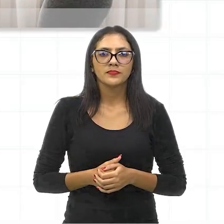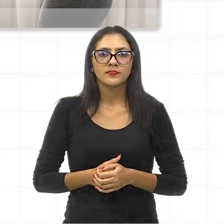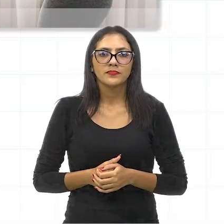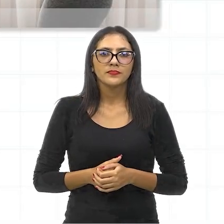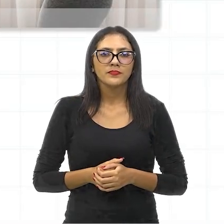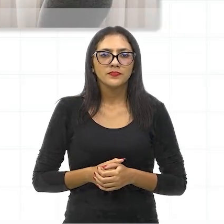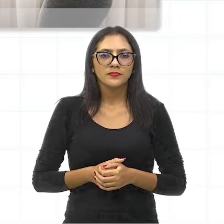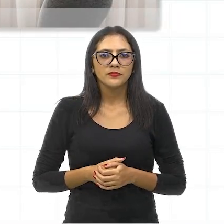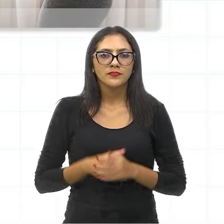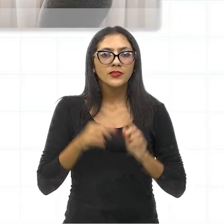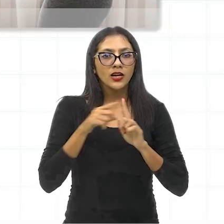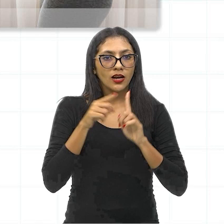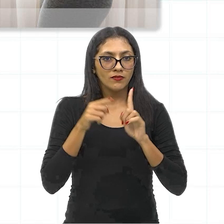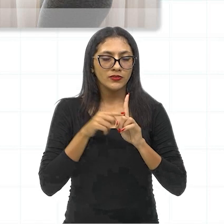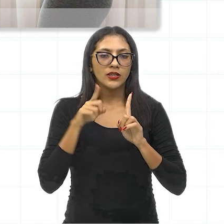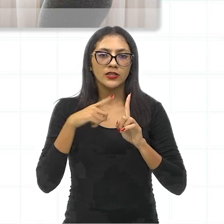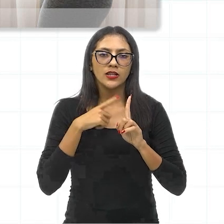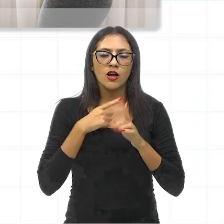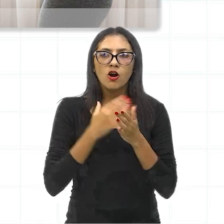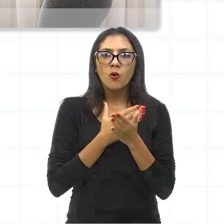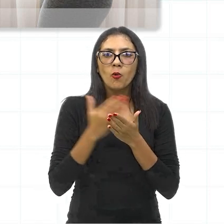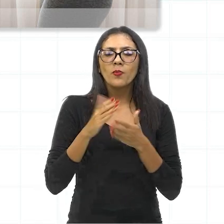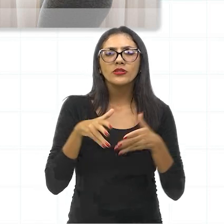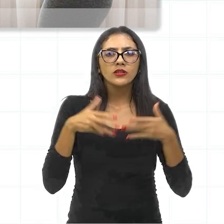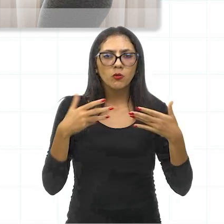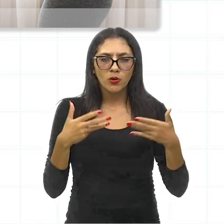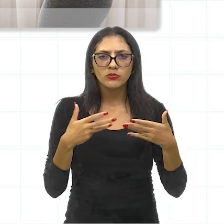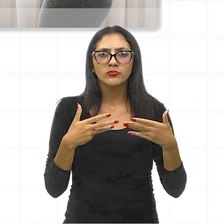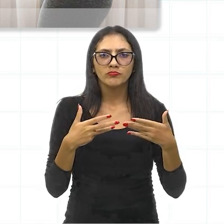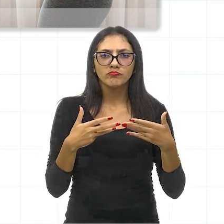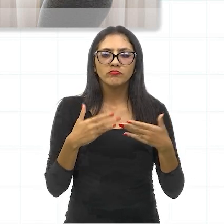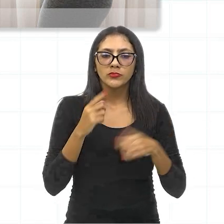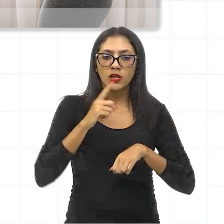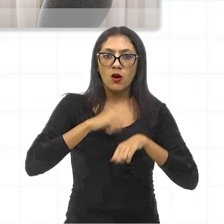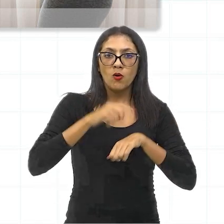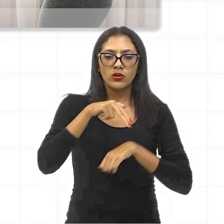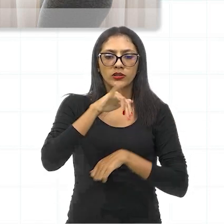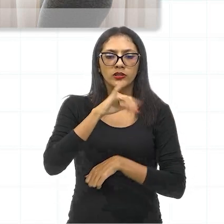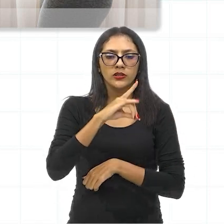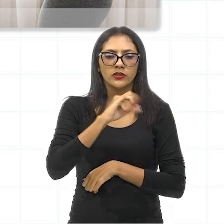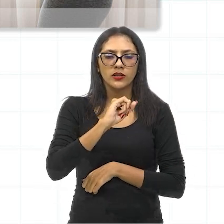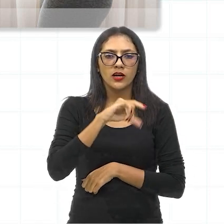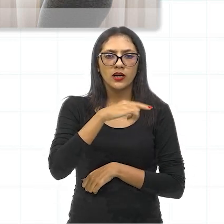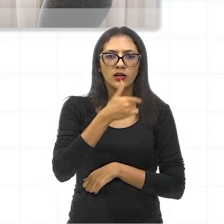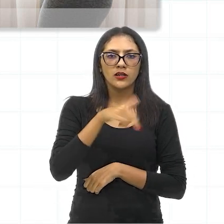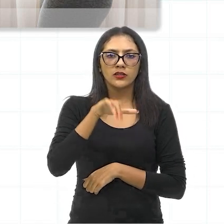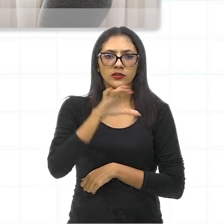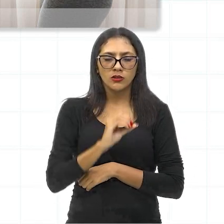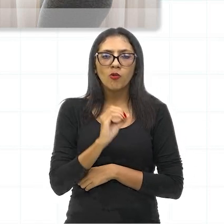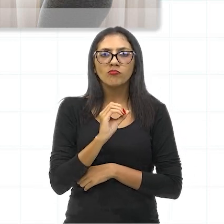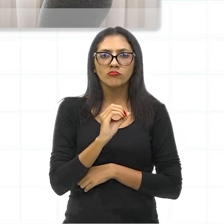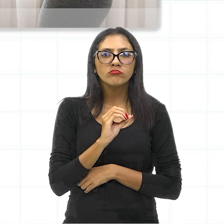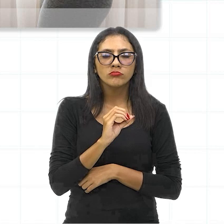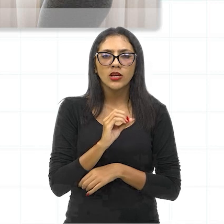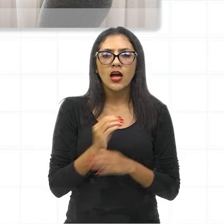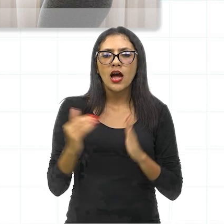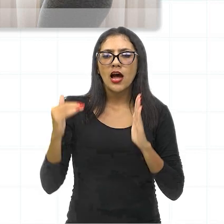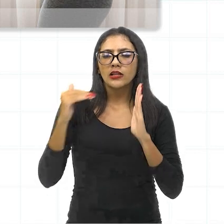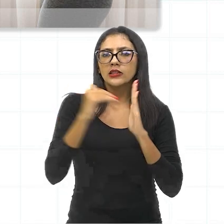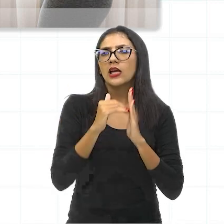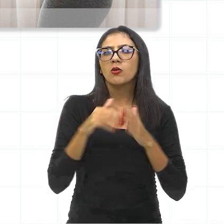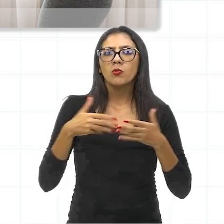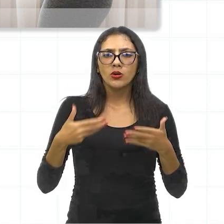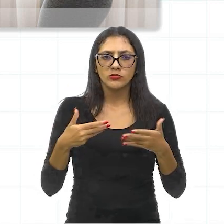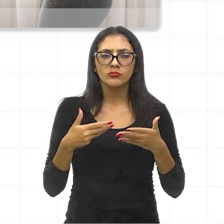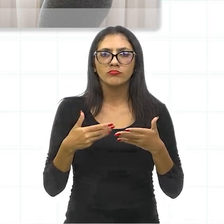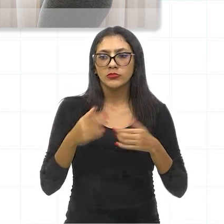A gravidez, ela tem o início a partir da anidação e termina com o nascimento do bebê. Né? Como